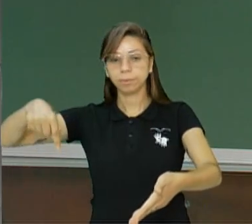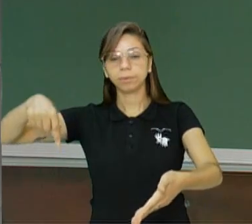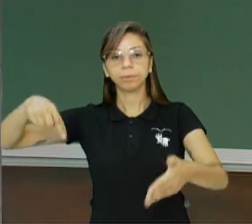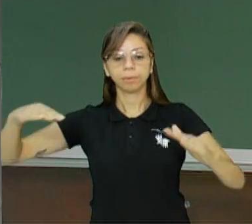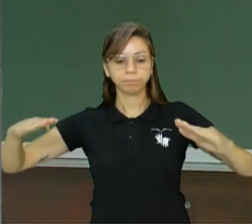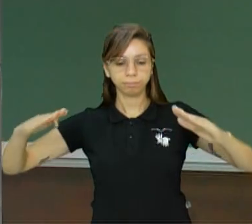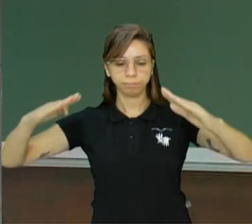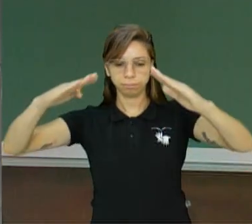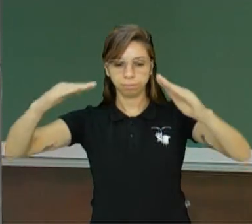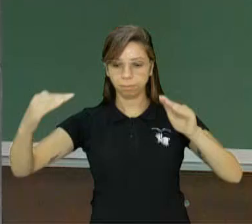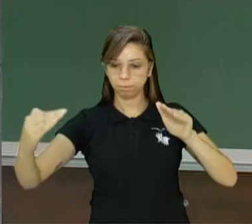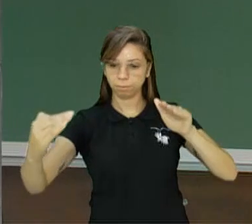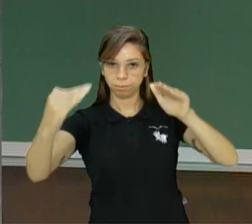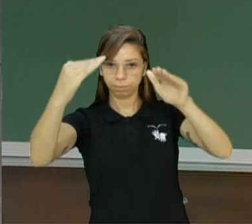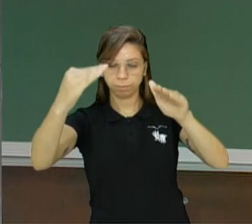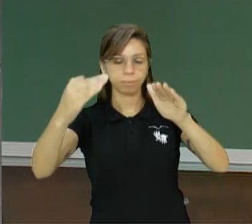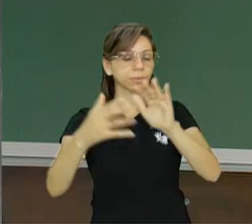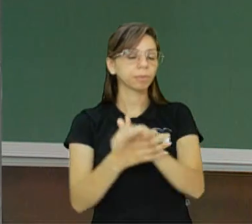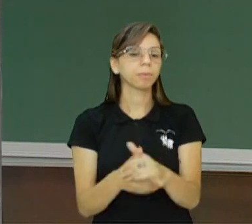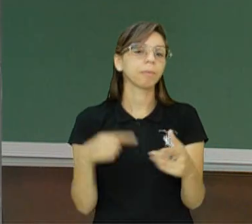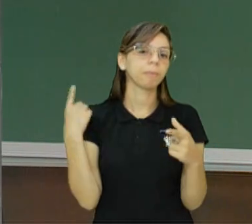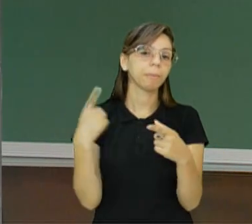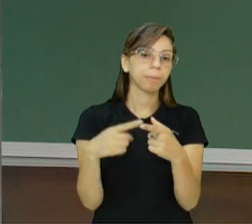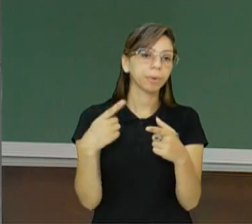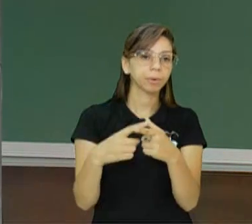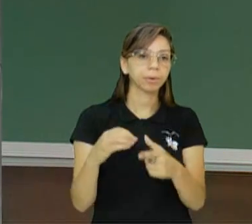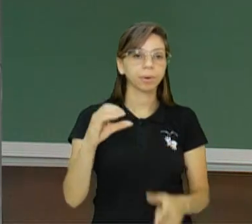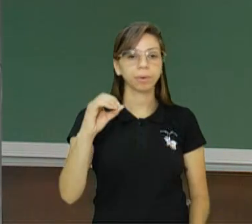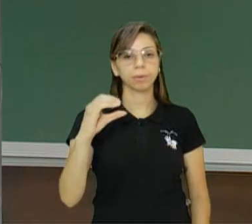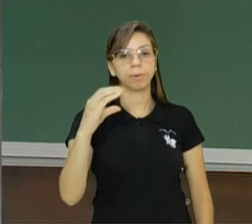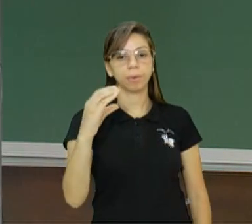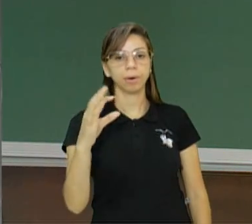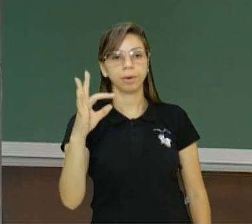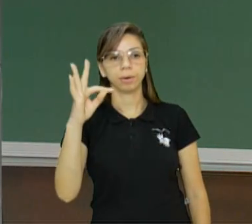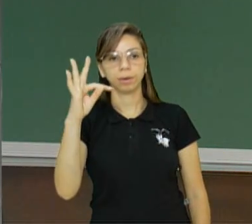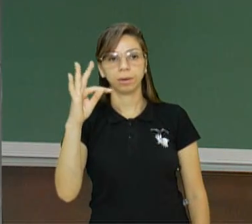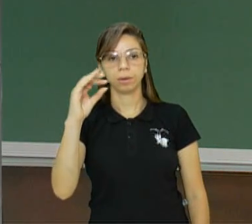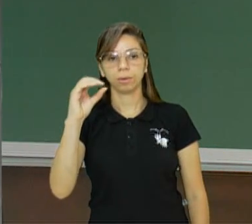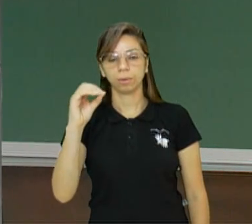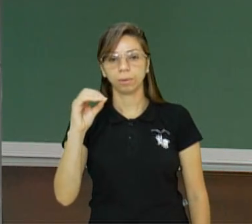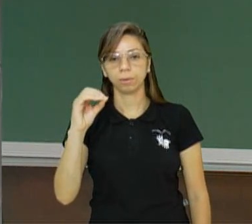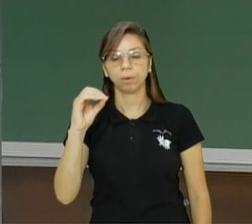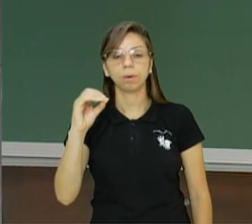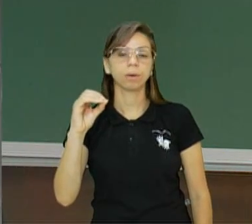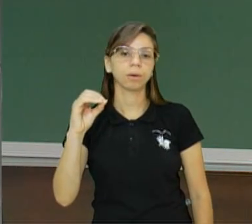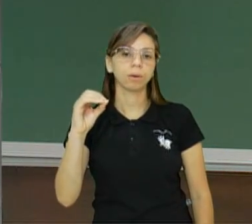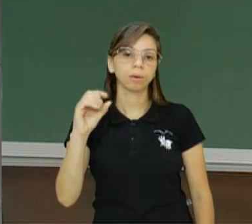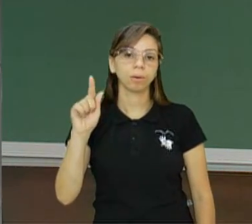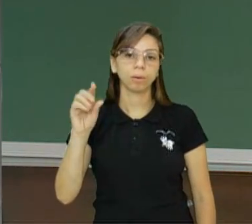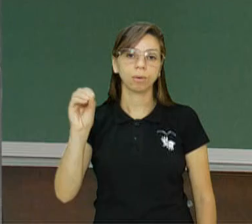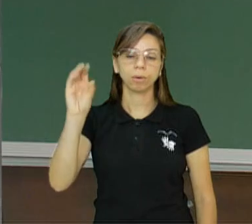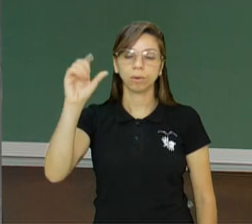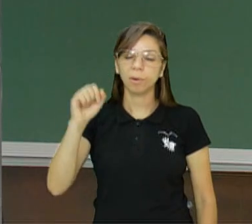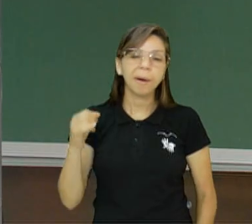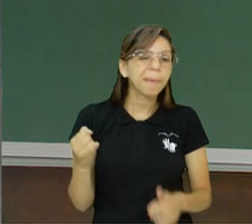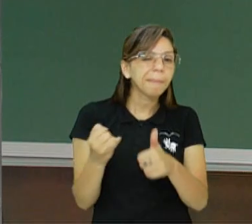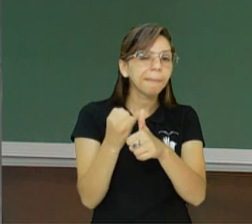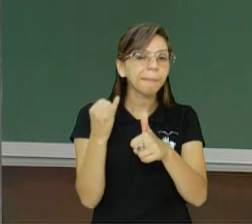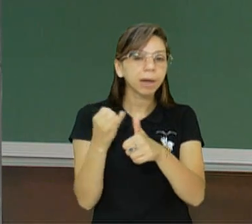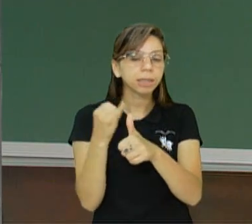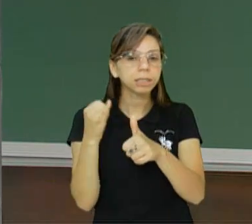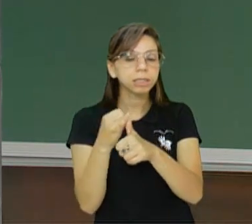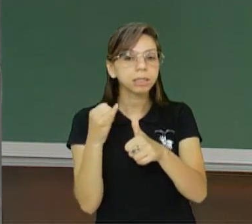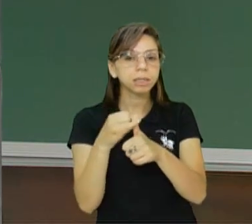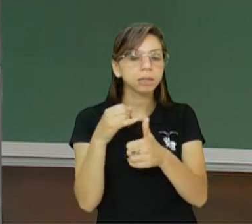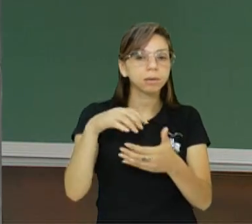inclinado. Por quê? O que é o octógono? É igual aquele balãozinho de festa junina. Nós temos aqui a pirâmide, uma